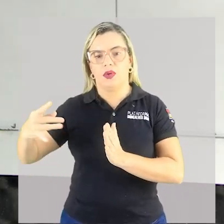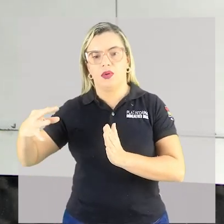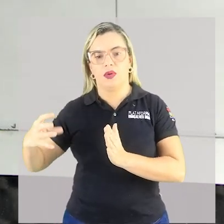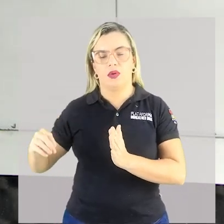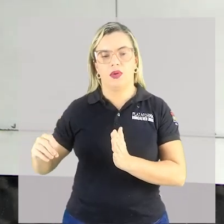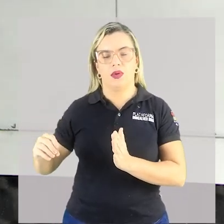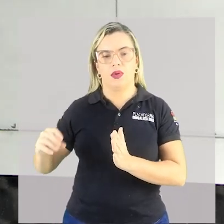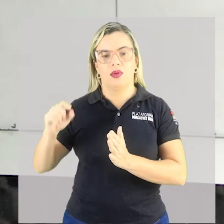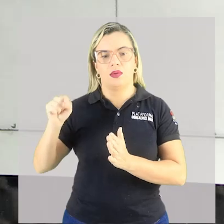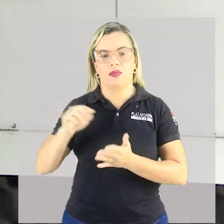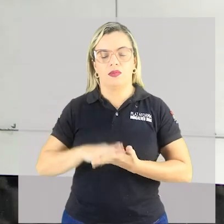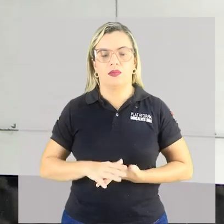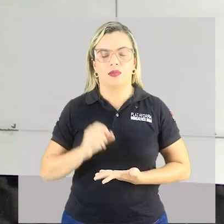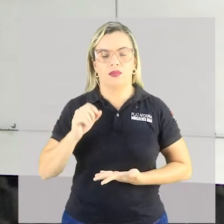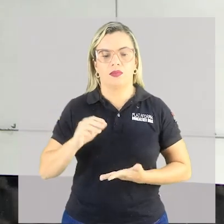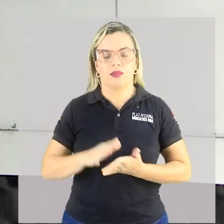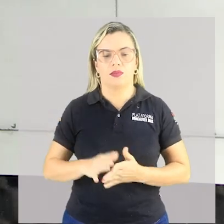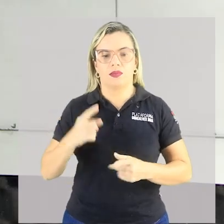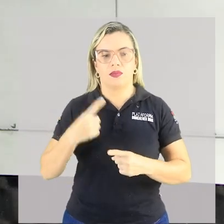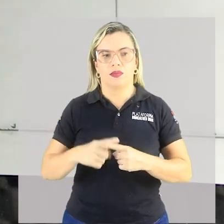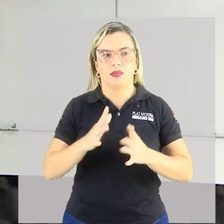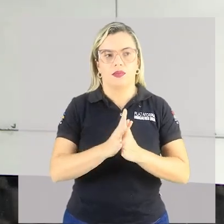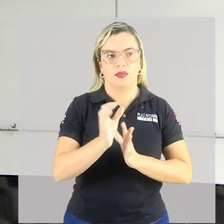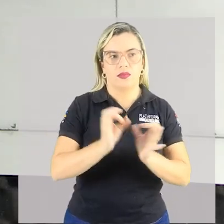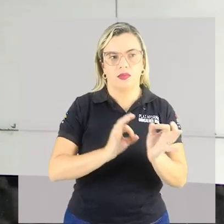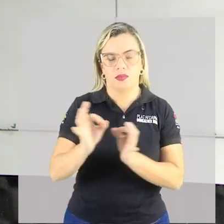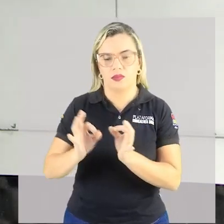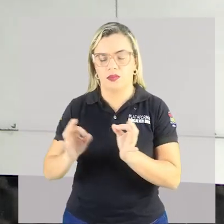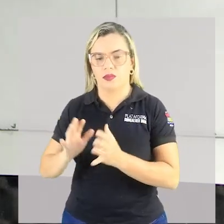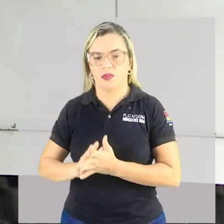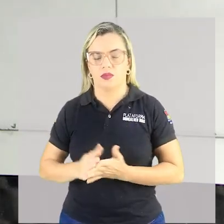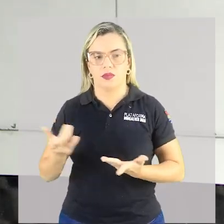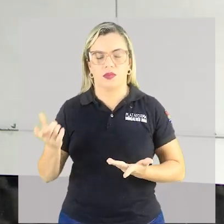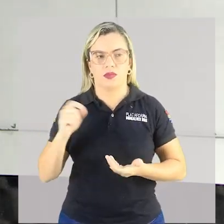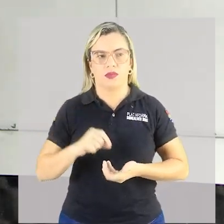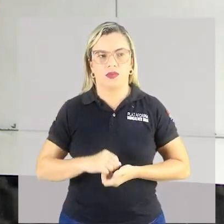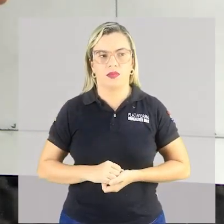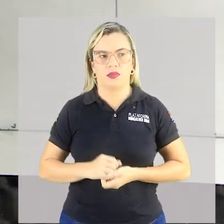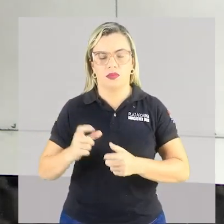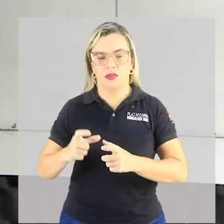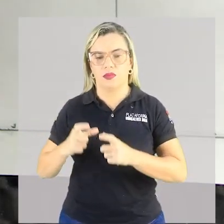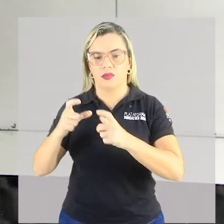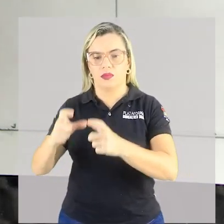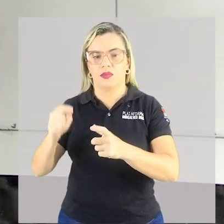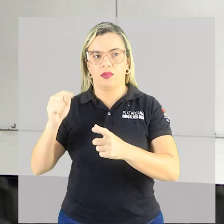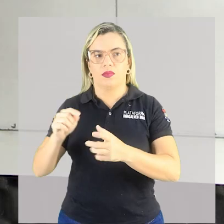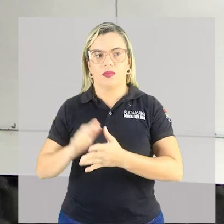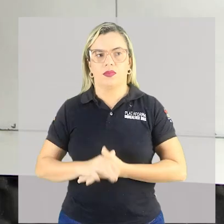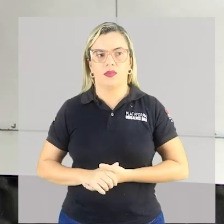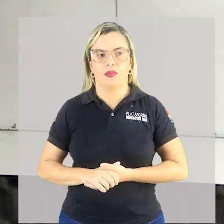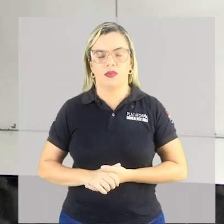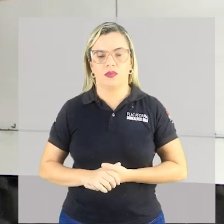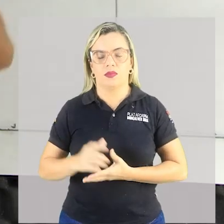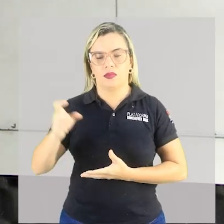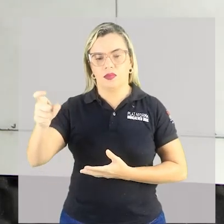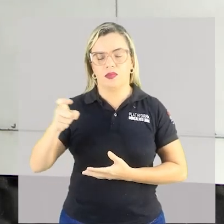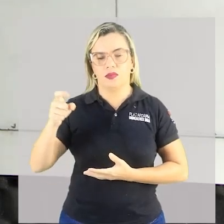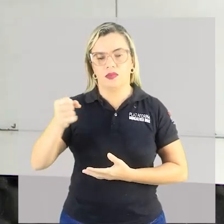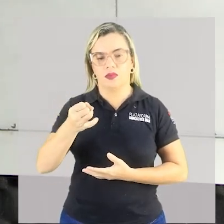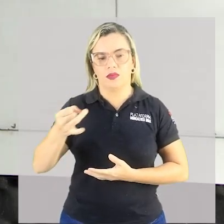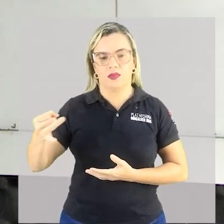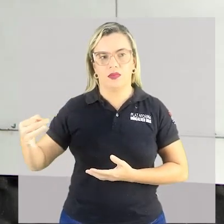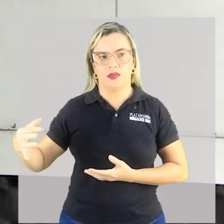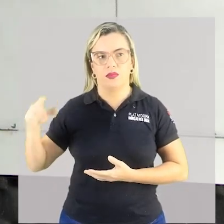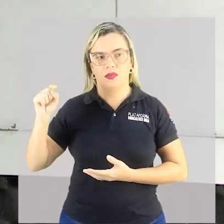Se houve um aumento proporcional, é porque eu posso montar uma proporção. E eu vou descobrir exatamente aqui, ó, a quantidade